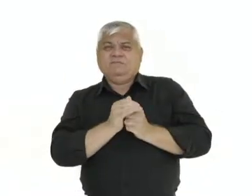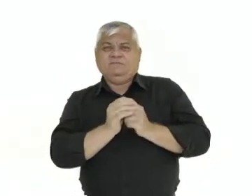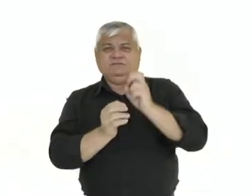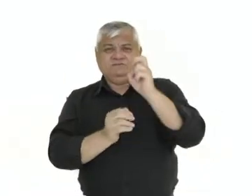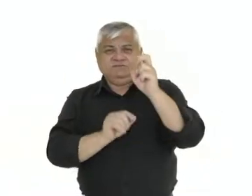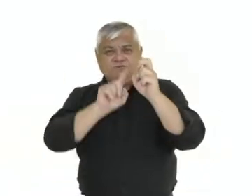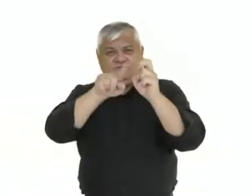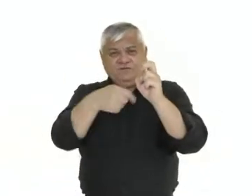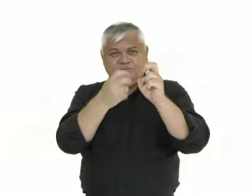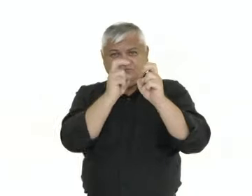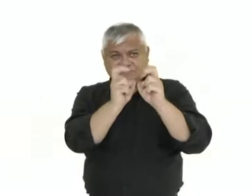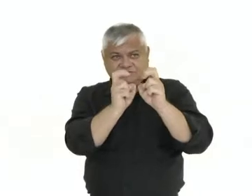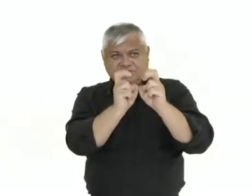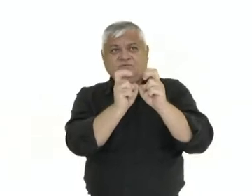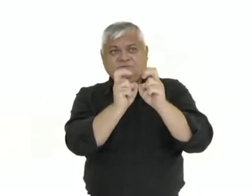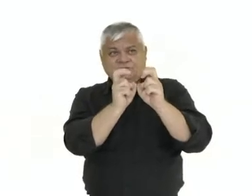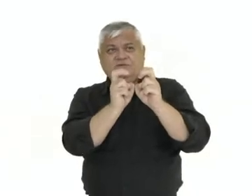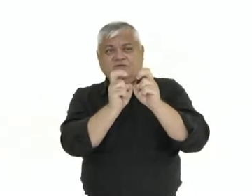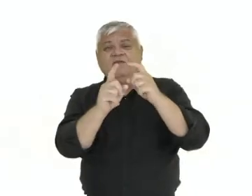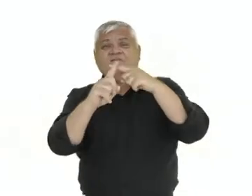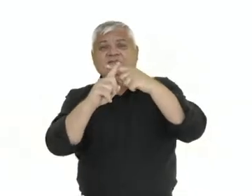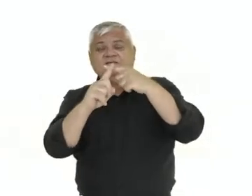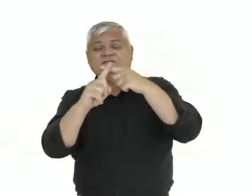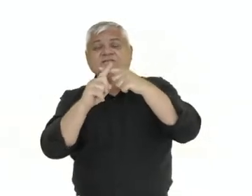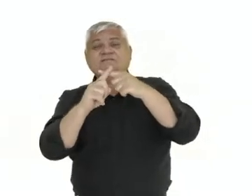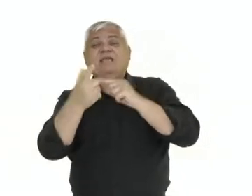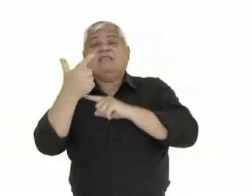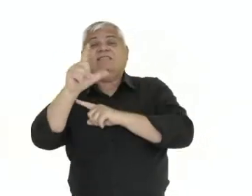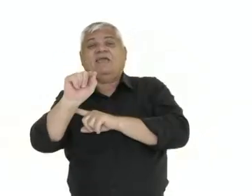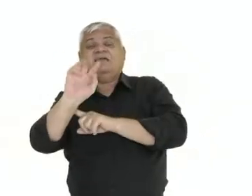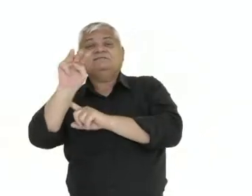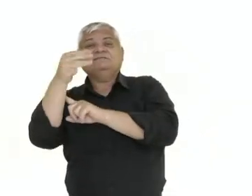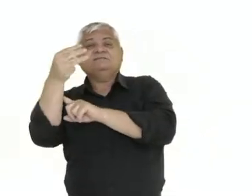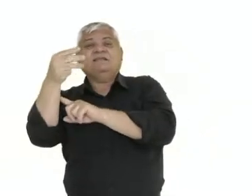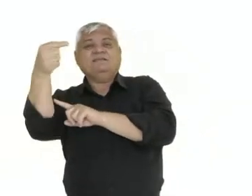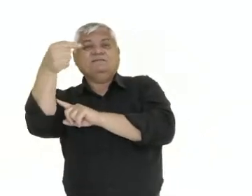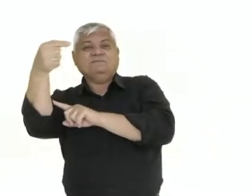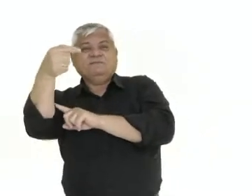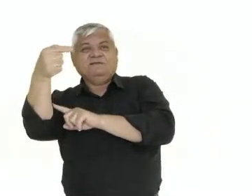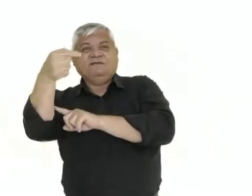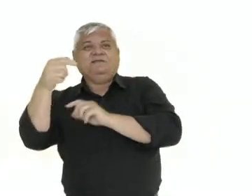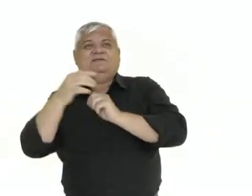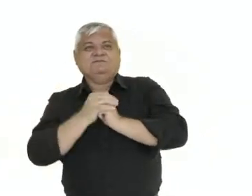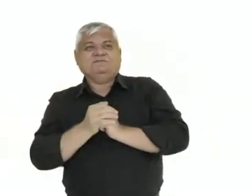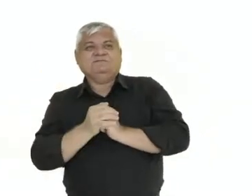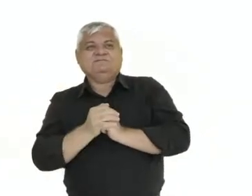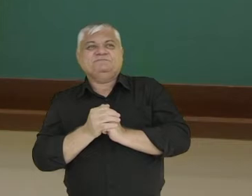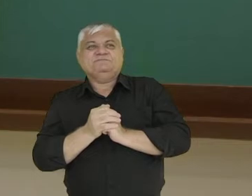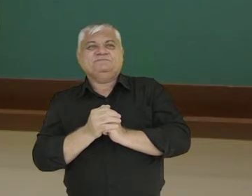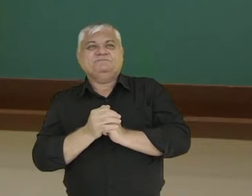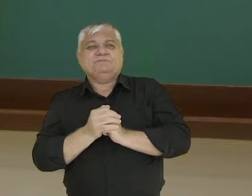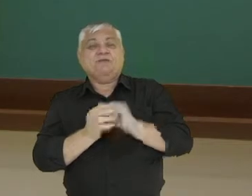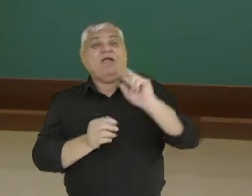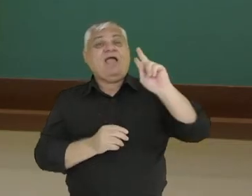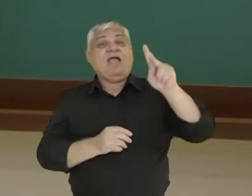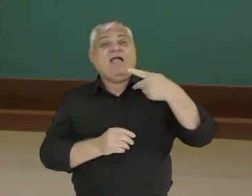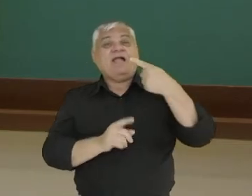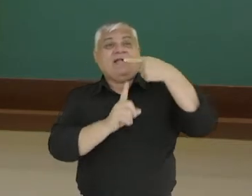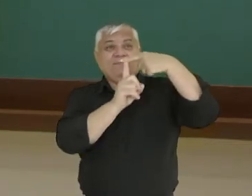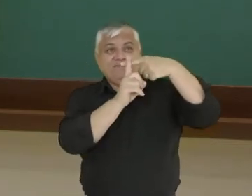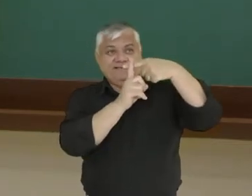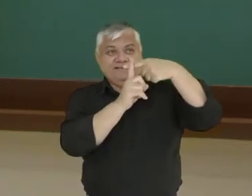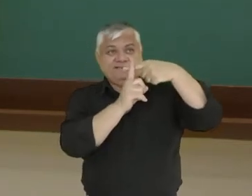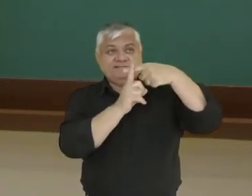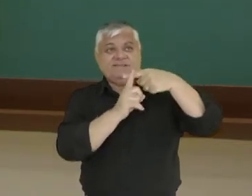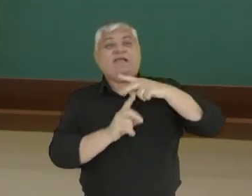concentração 5,5 vezes 10 na menos 3 mol por litro de íons H+?